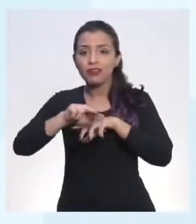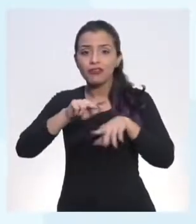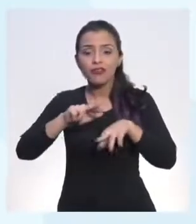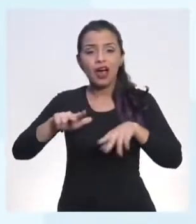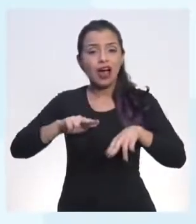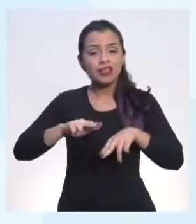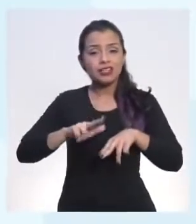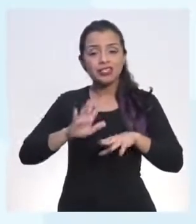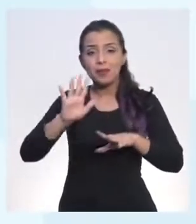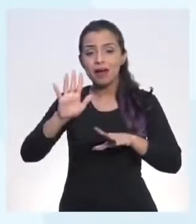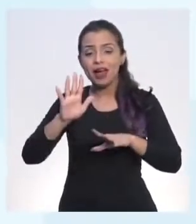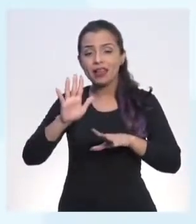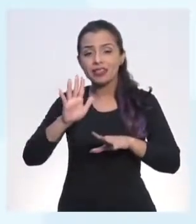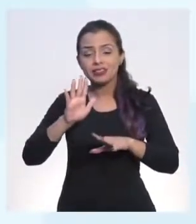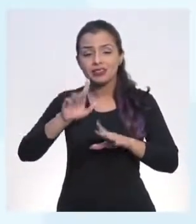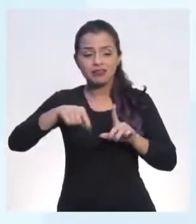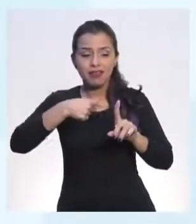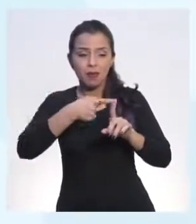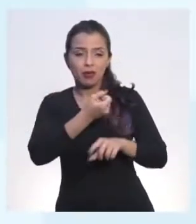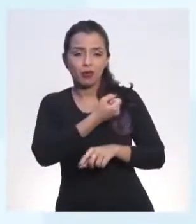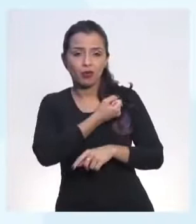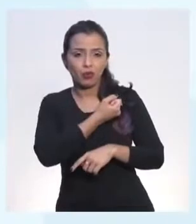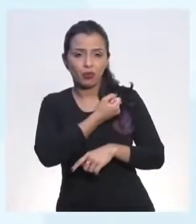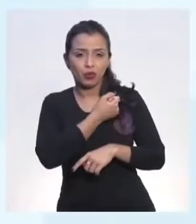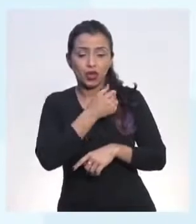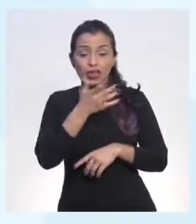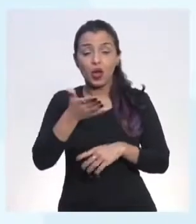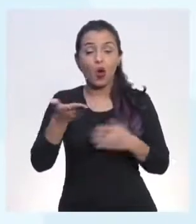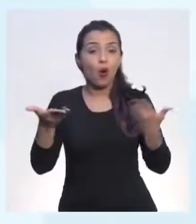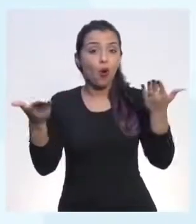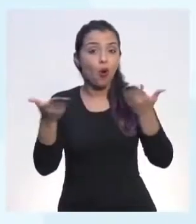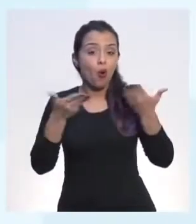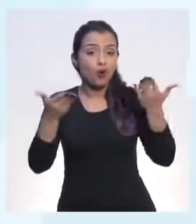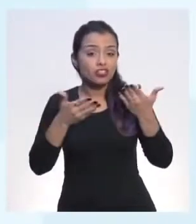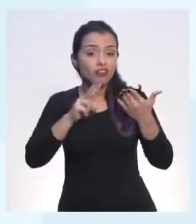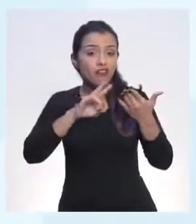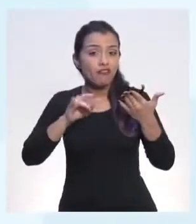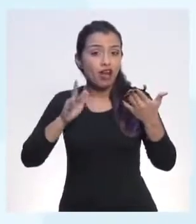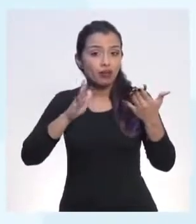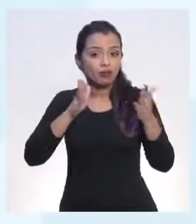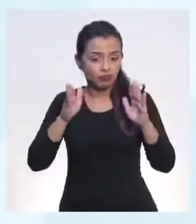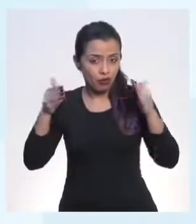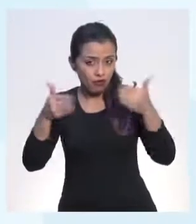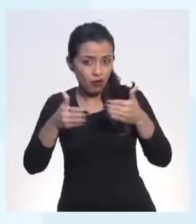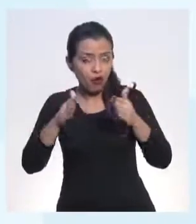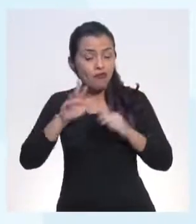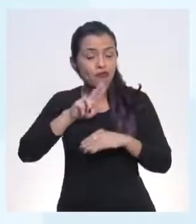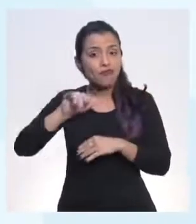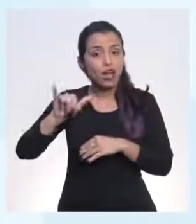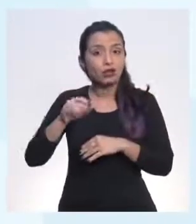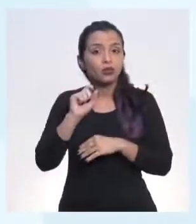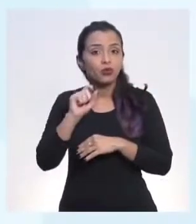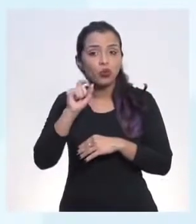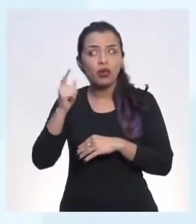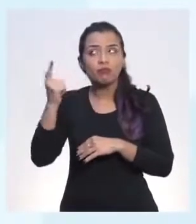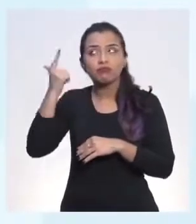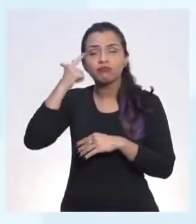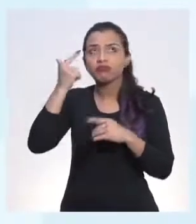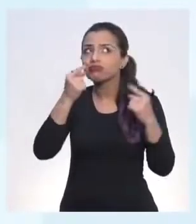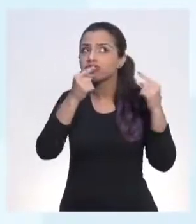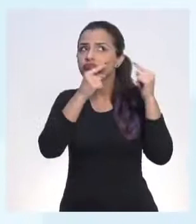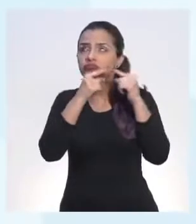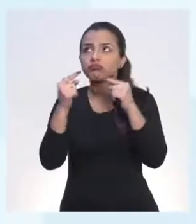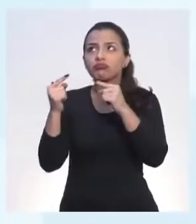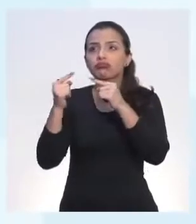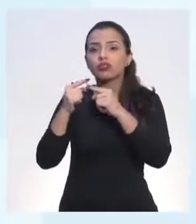sem aplicação de algoritmos. Então, a ideia hoje, nós vamos desenvolver, né, nós vamos relacionar a questão aí